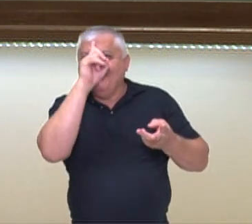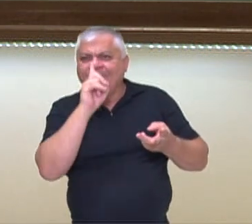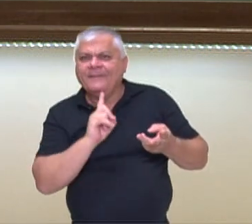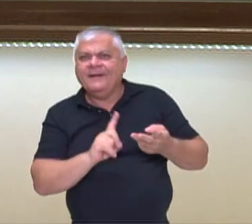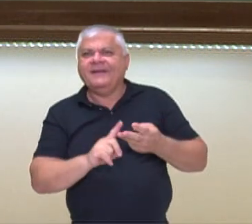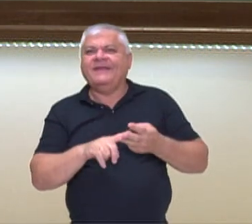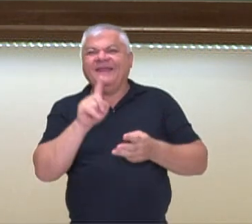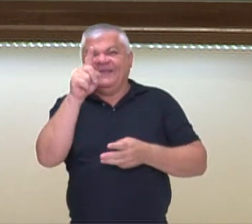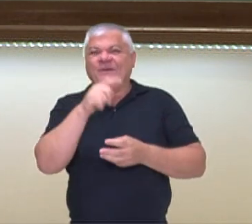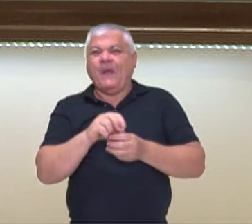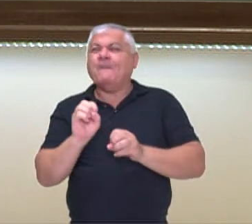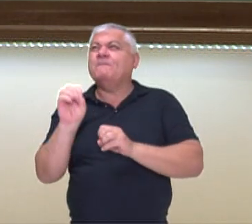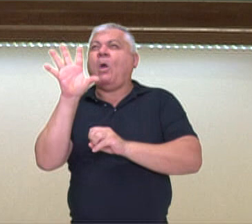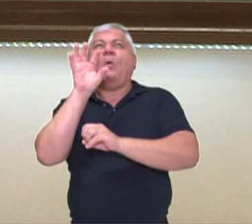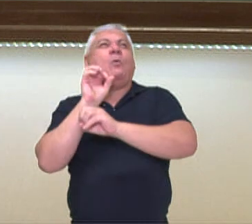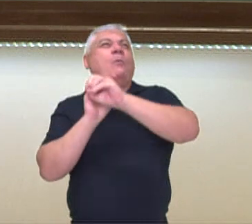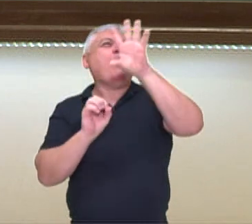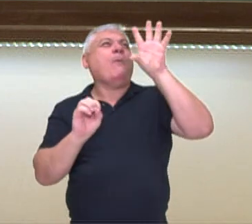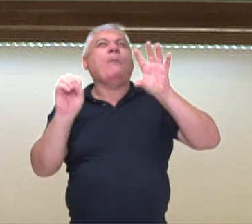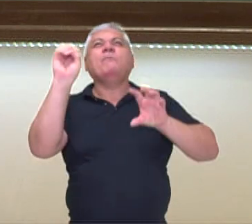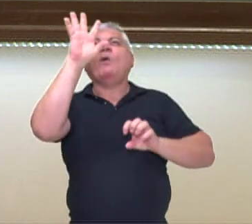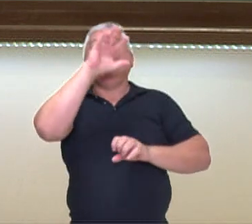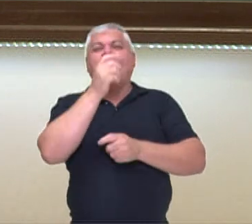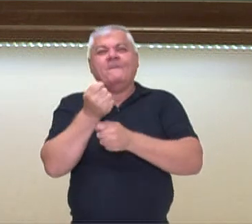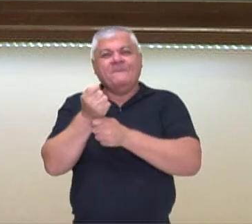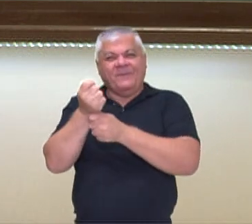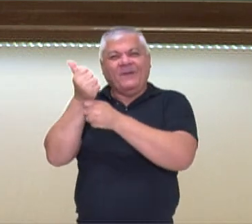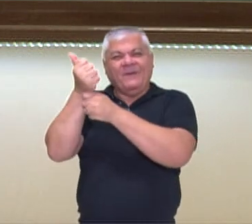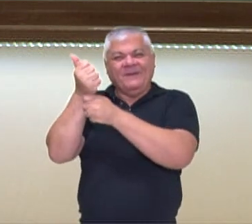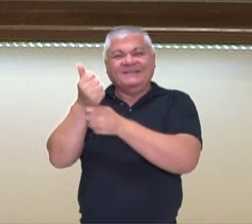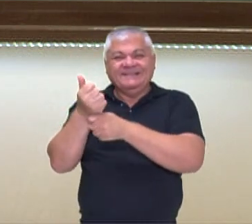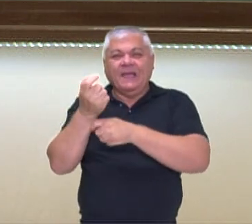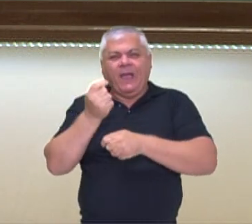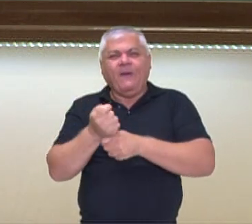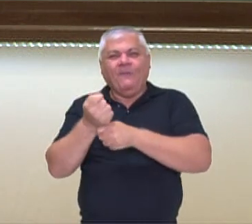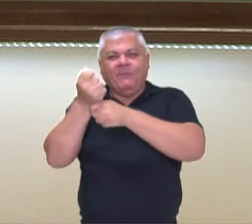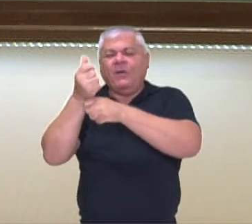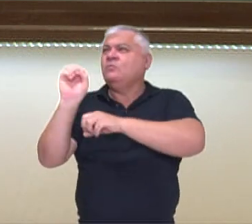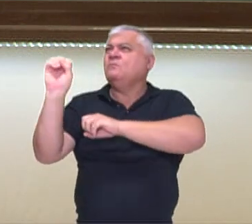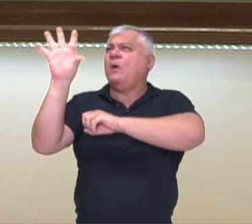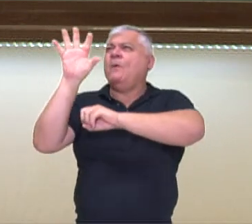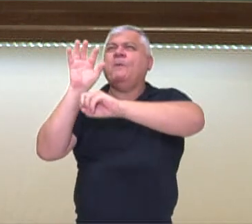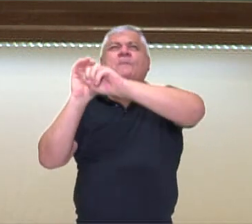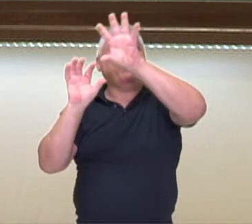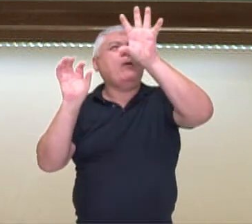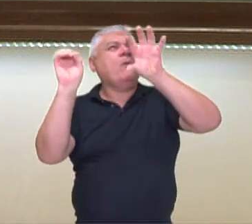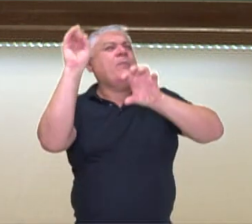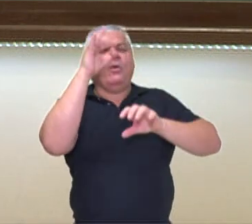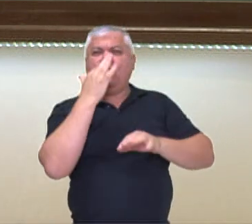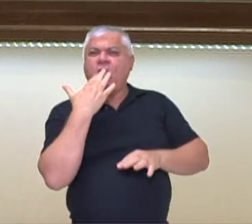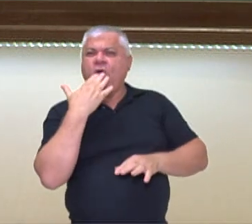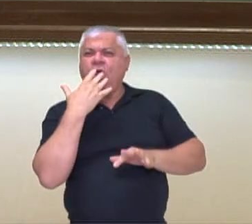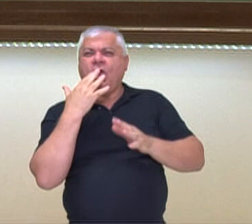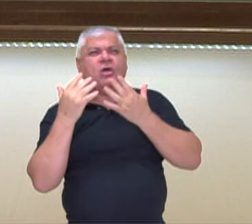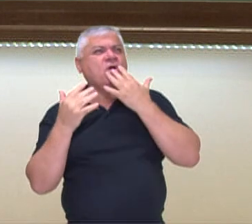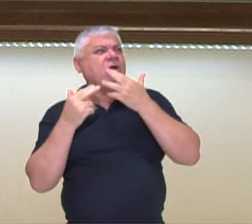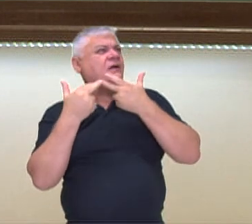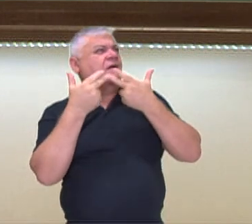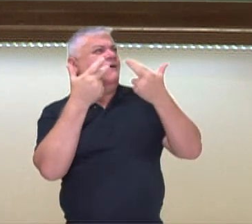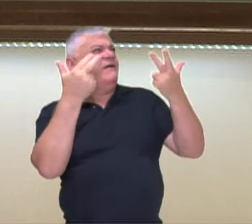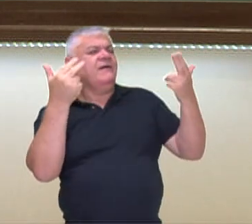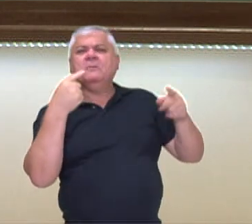artifício, que a gente gosta pra caramba de assistir, né? Belíssimas, elas são reações. Já se perguntaram o porquê da